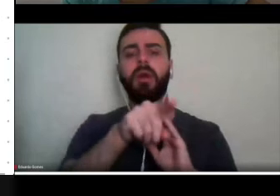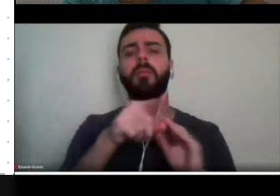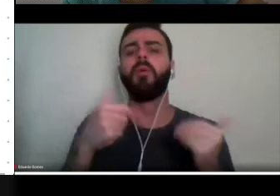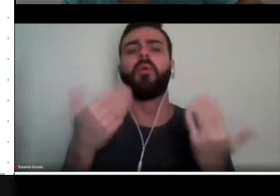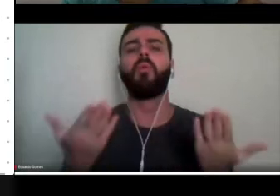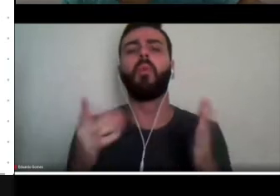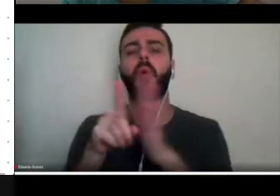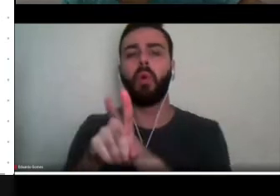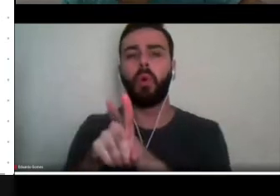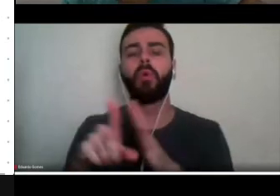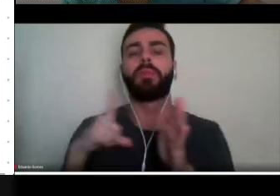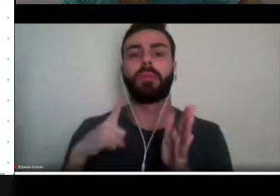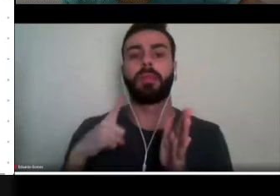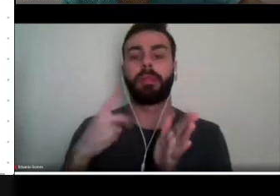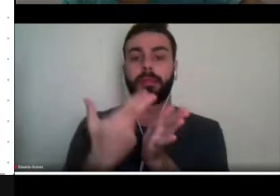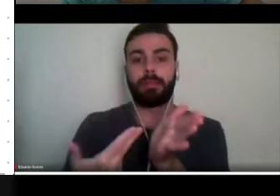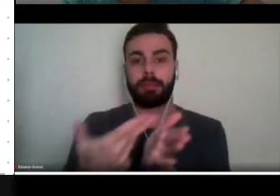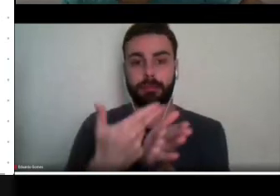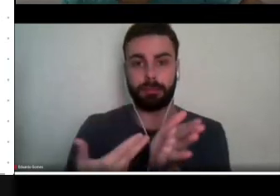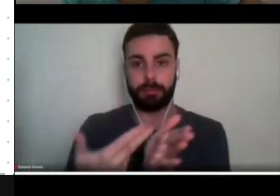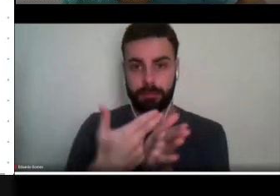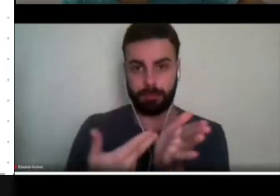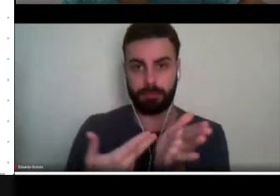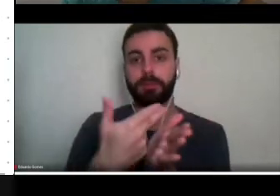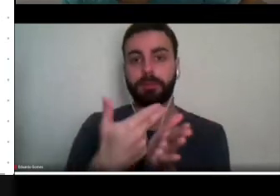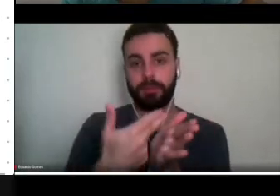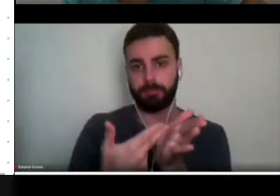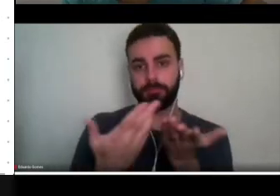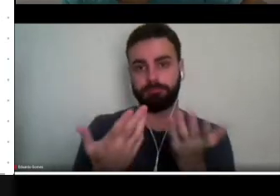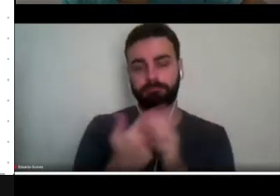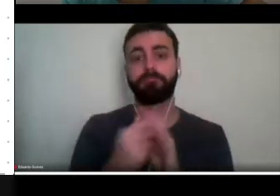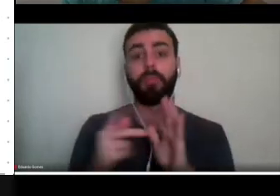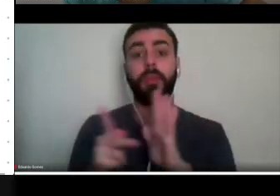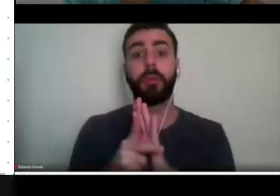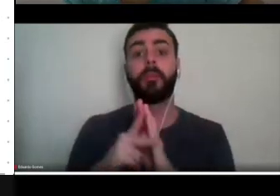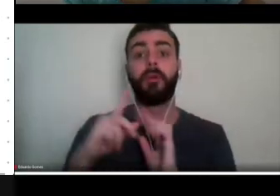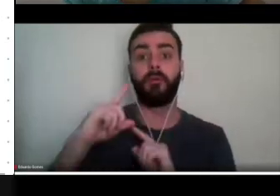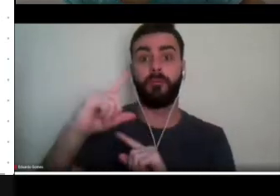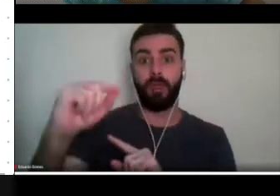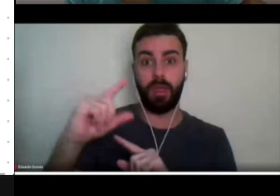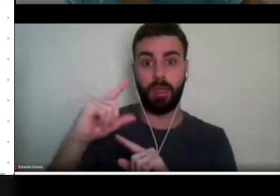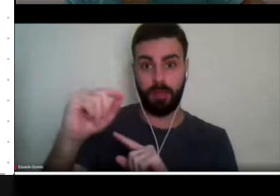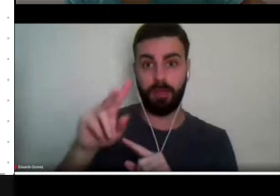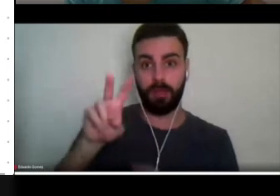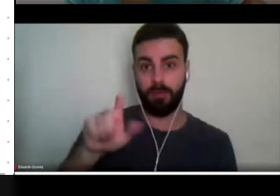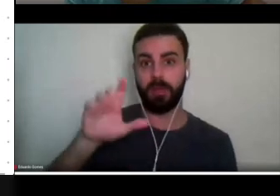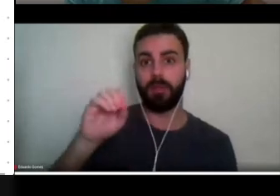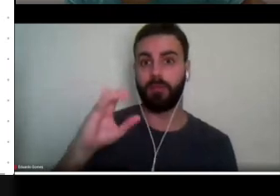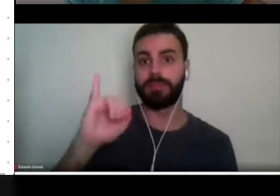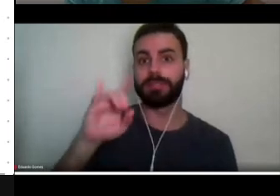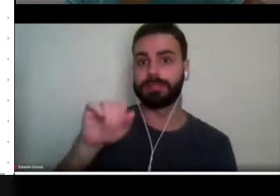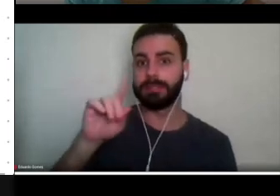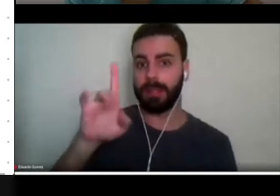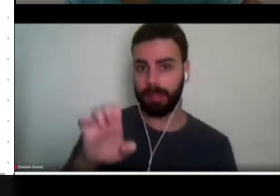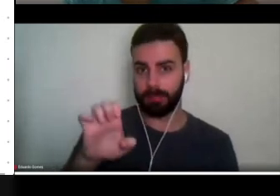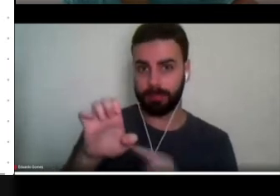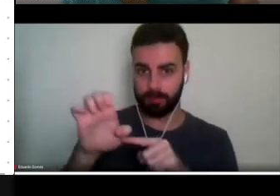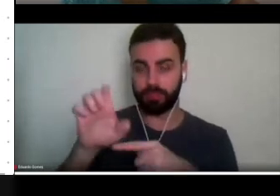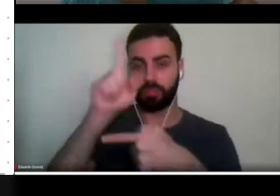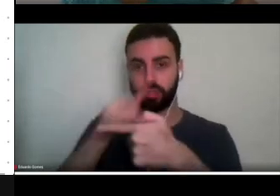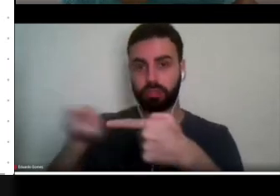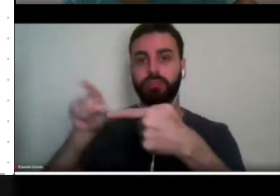da velocidade em função do tempo? Para a gente fazer isso, a gente tem que